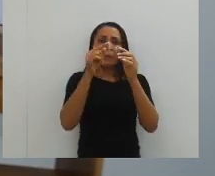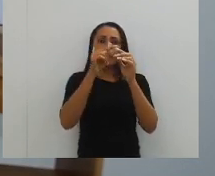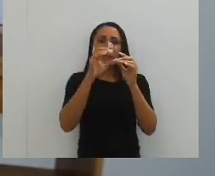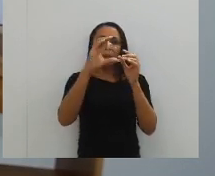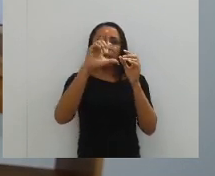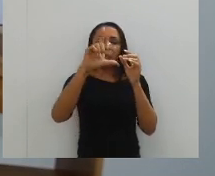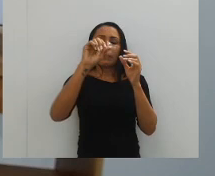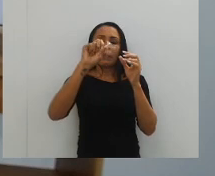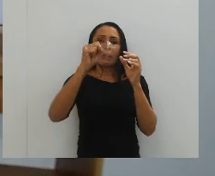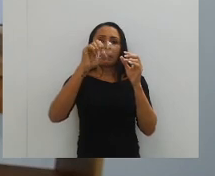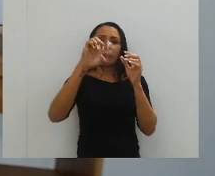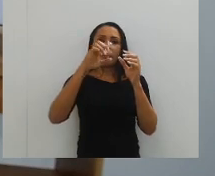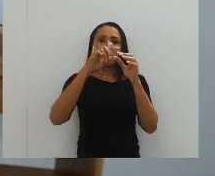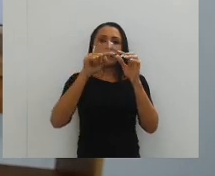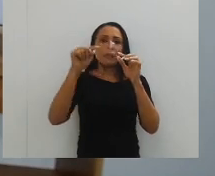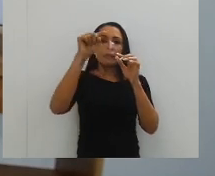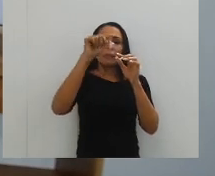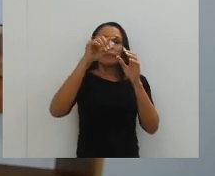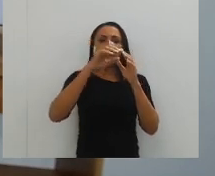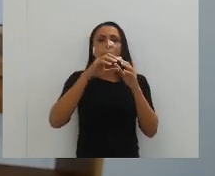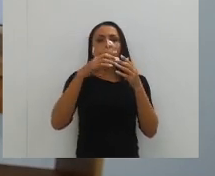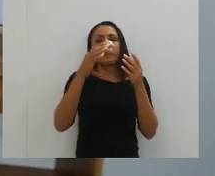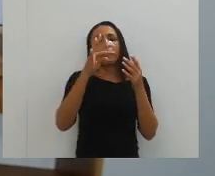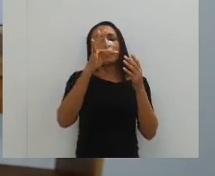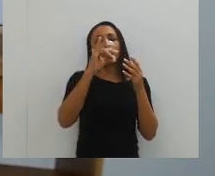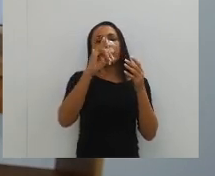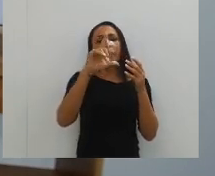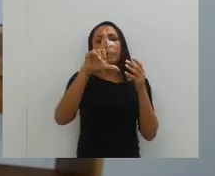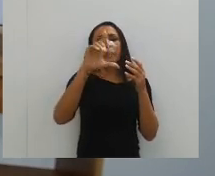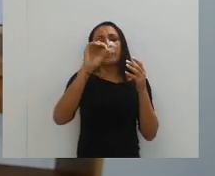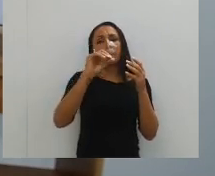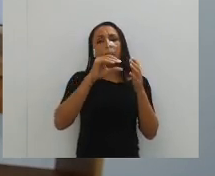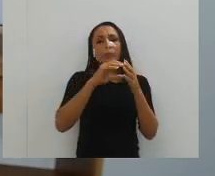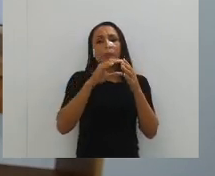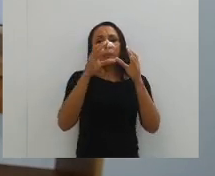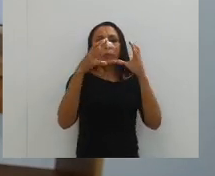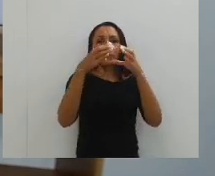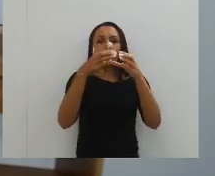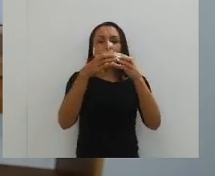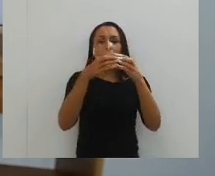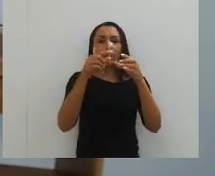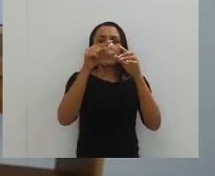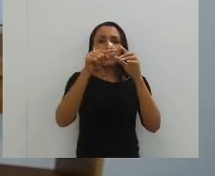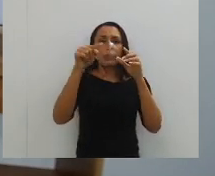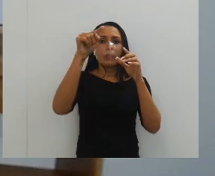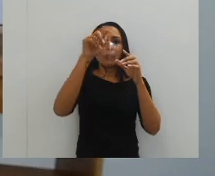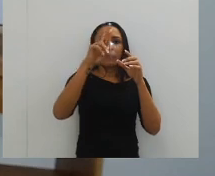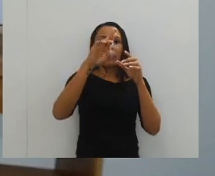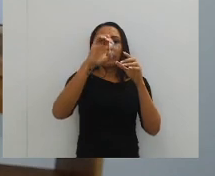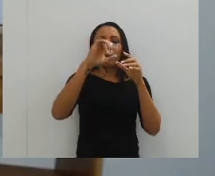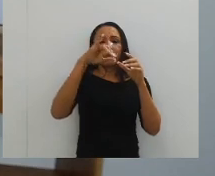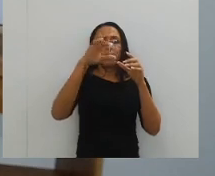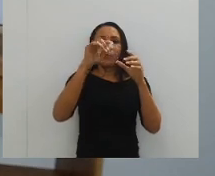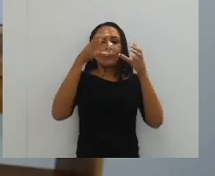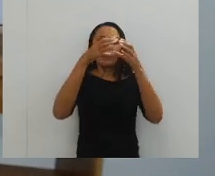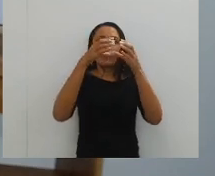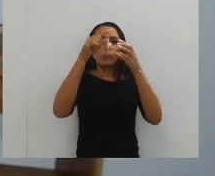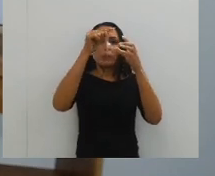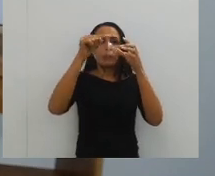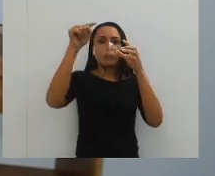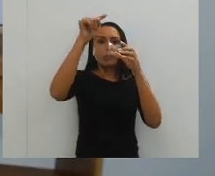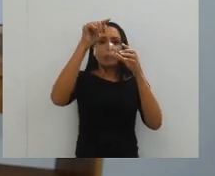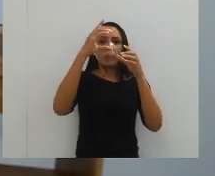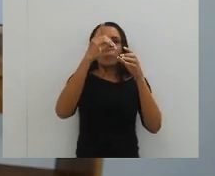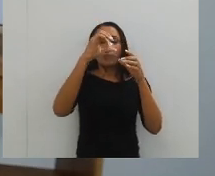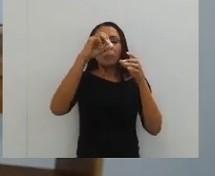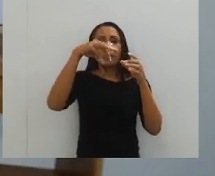classe? É um conjunto de ordens. O que é um filo? É um conjunto de classes. O que é um reino? É um conjunto de filos. E o que é um